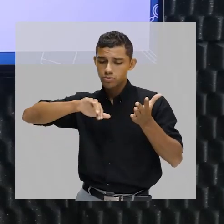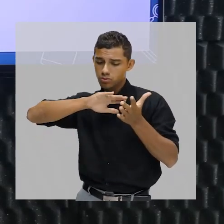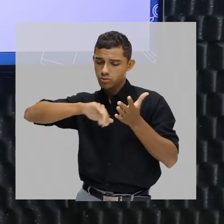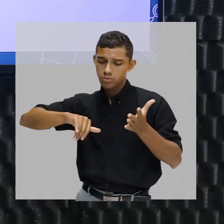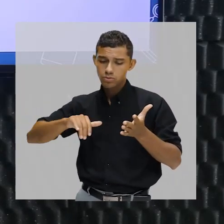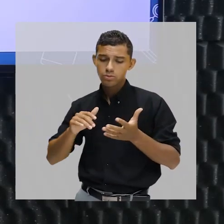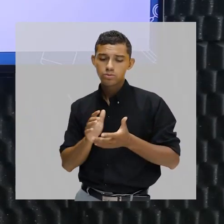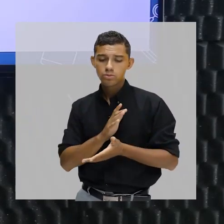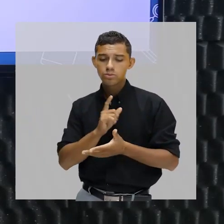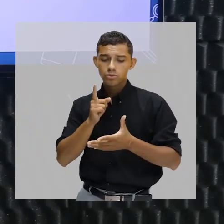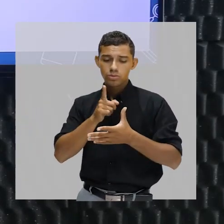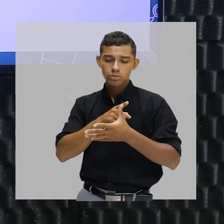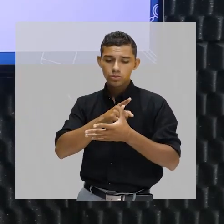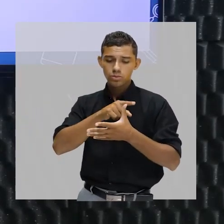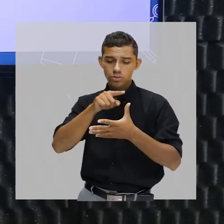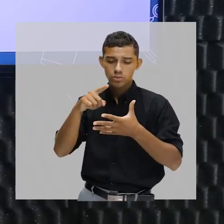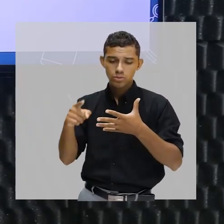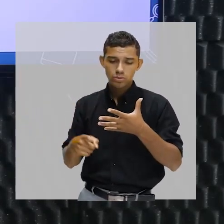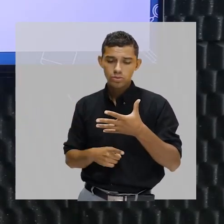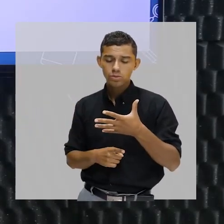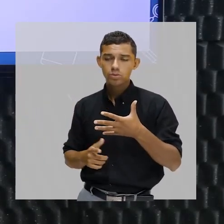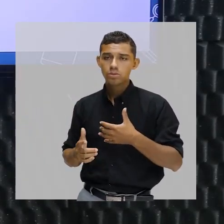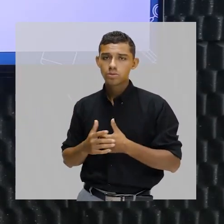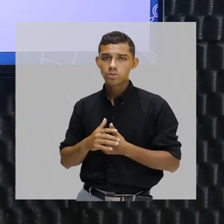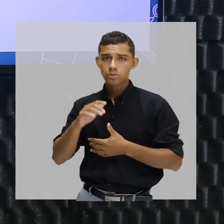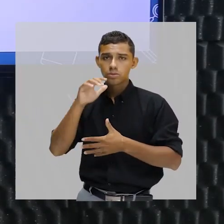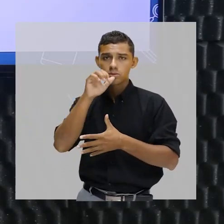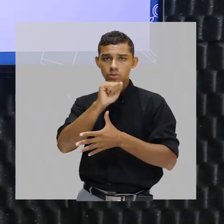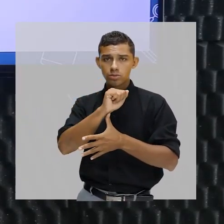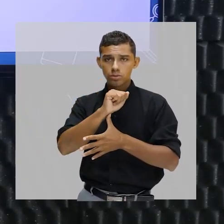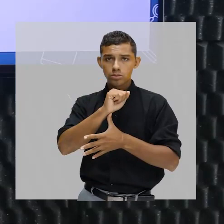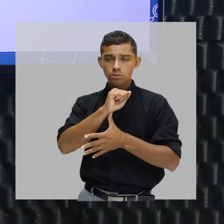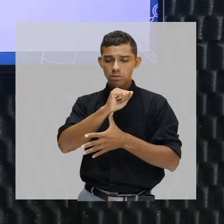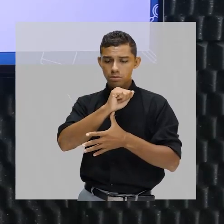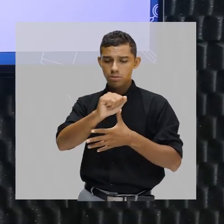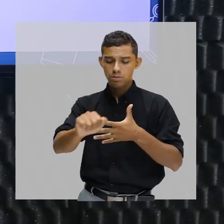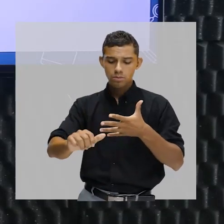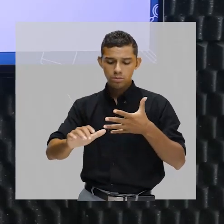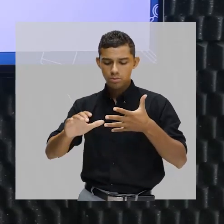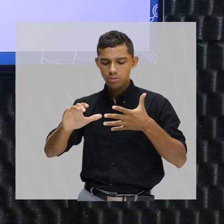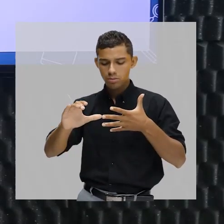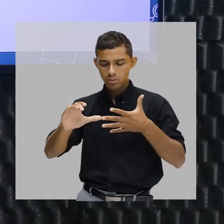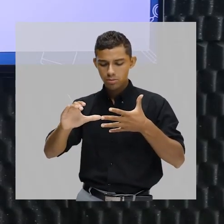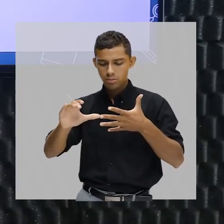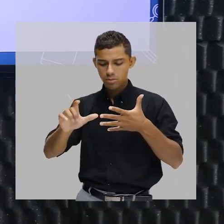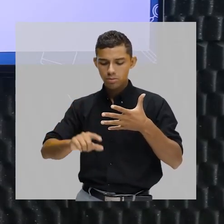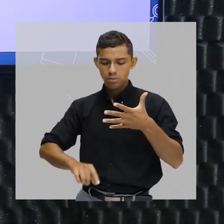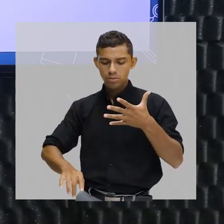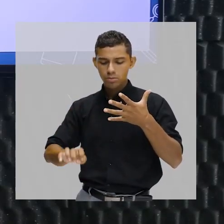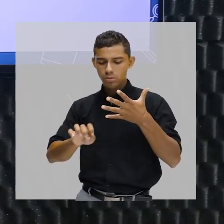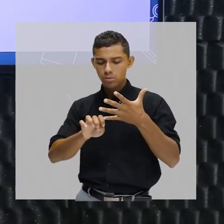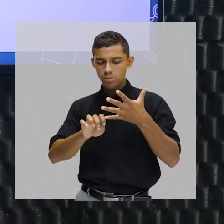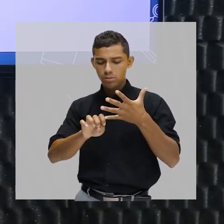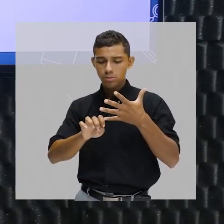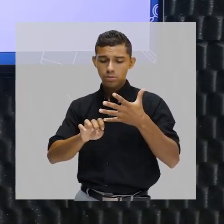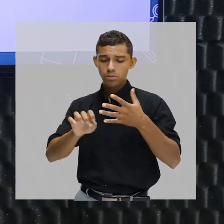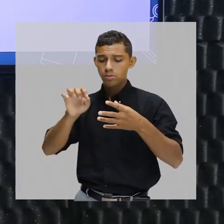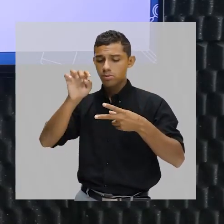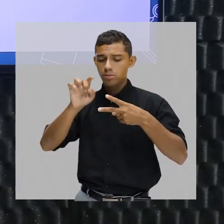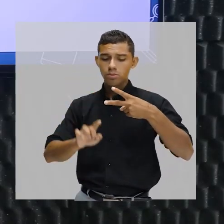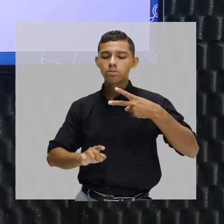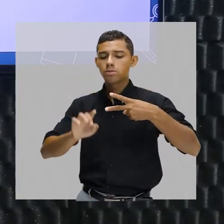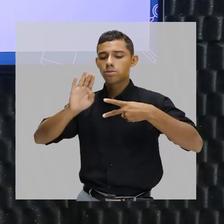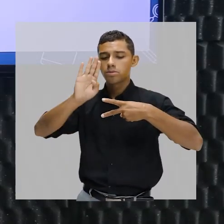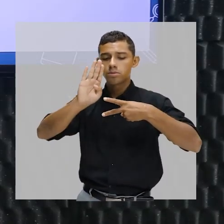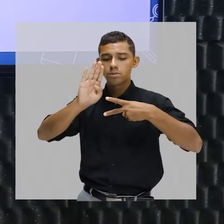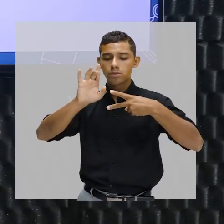já tirar das nossas alternativas a letra A, a letra C e a letra E, ficando só entre B e D. Geralmente